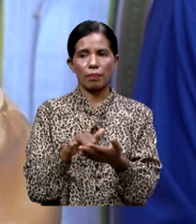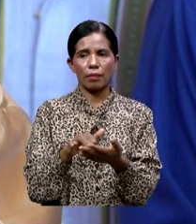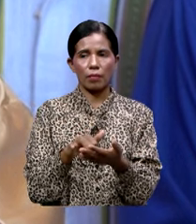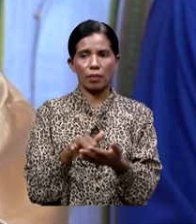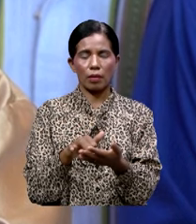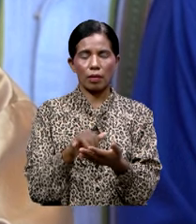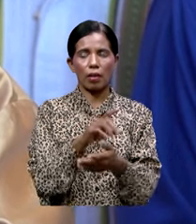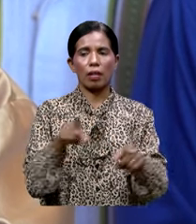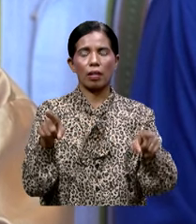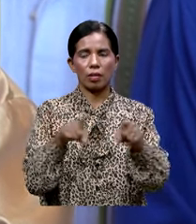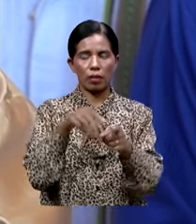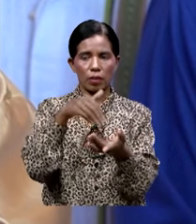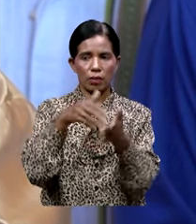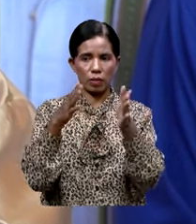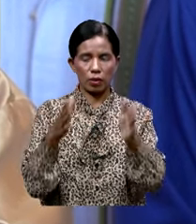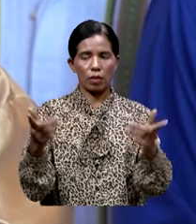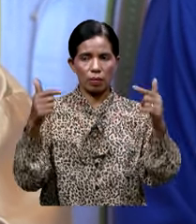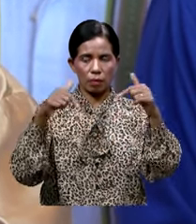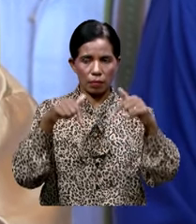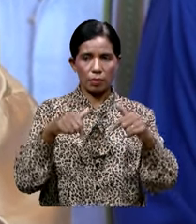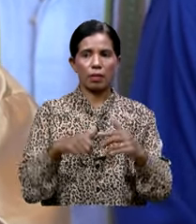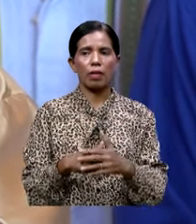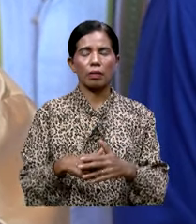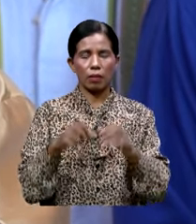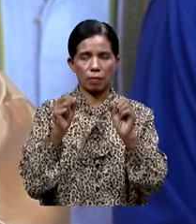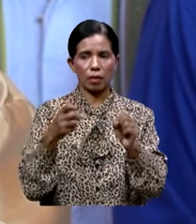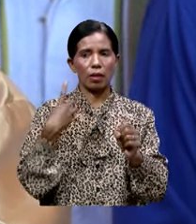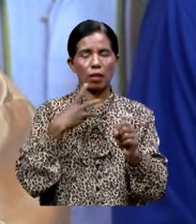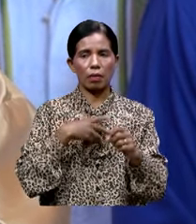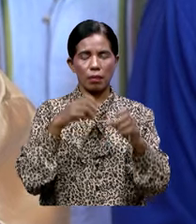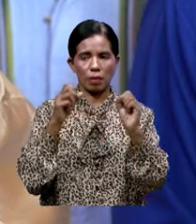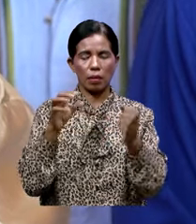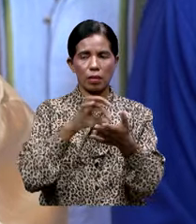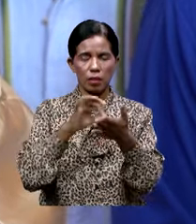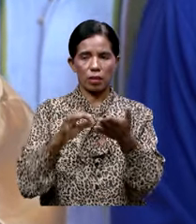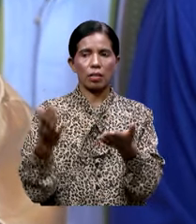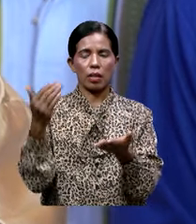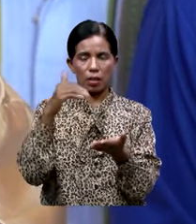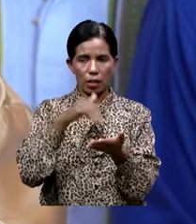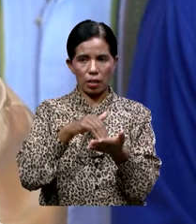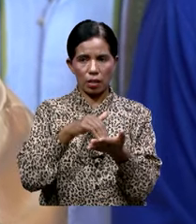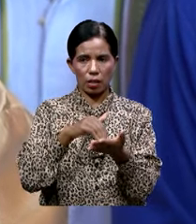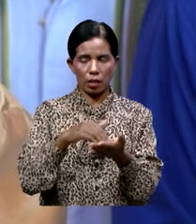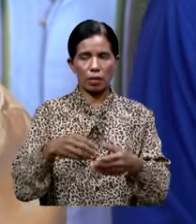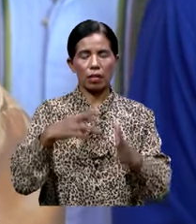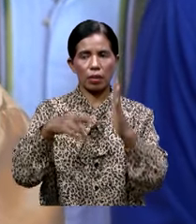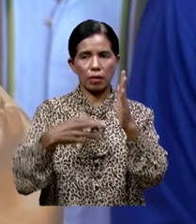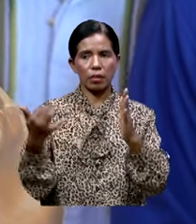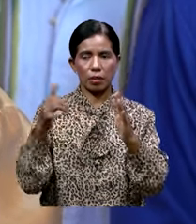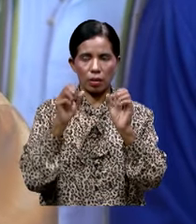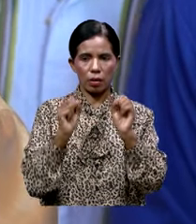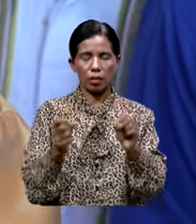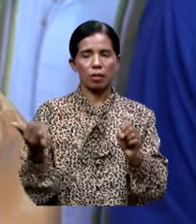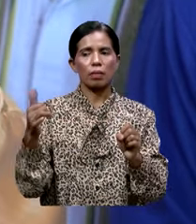status nessa estudante, se a ver mais ricas. Para a mim, ele registra-se, não regulariza-se na situação, até não